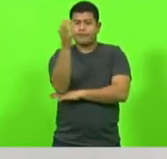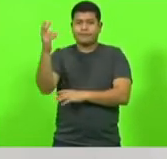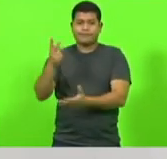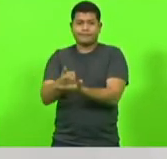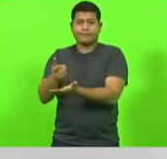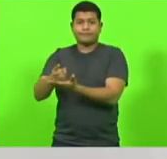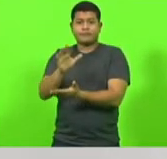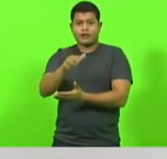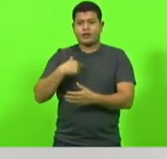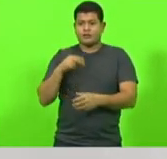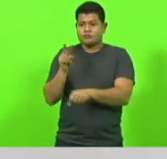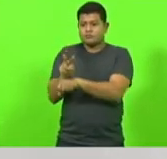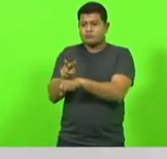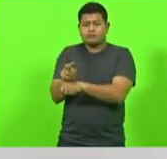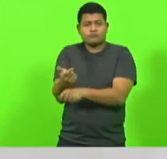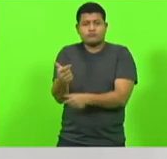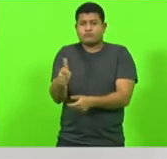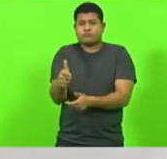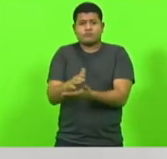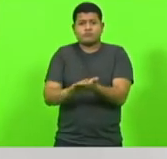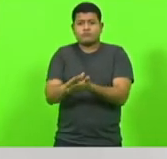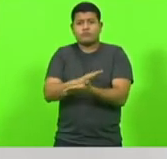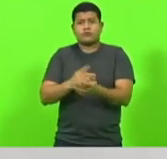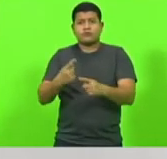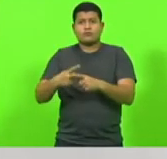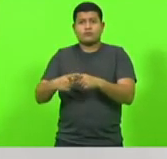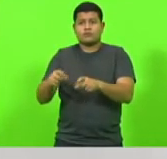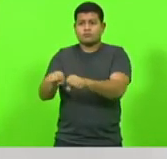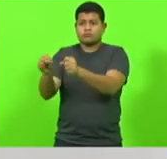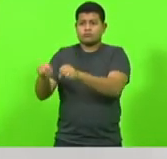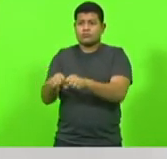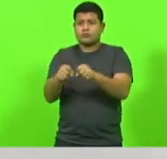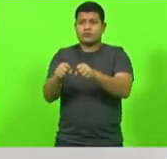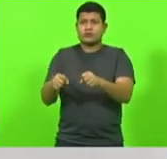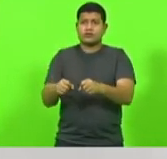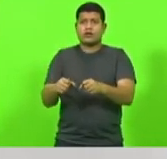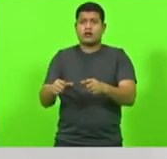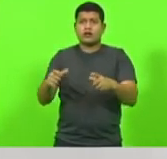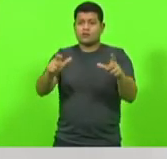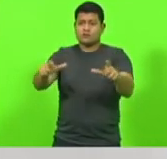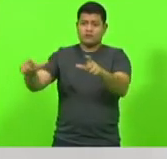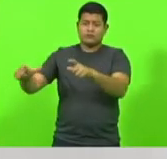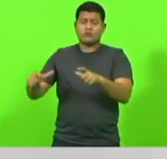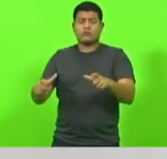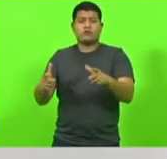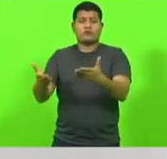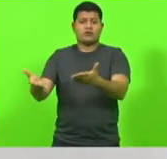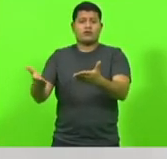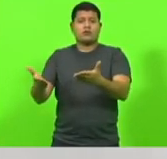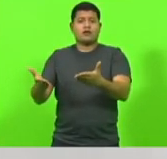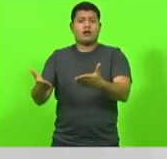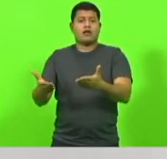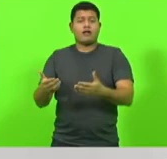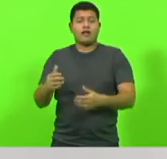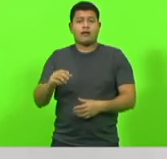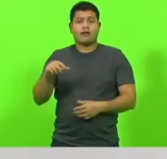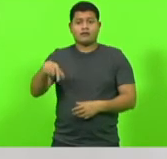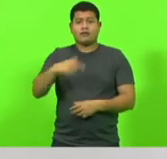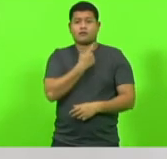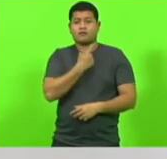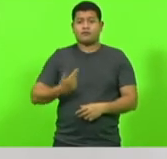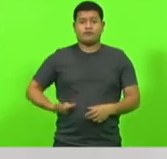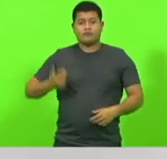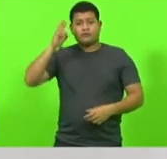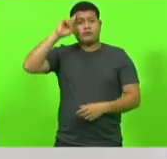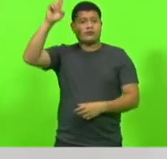protege nada, né? Porque as partes mais degradadas do nosso Estado são justamente aquelas em que o Estado é dono, aquelas